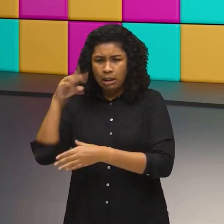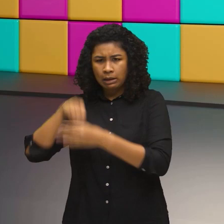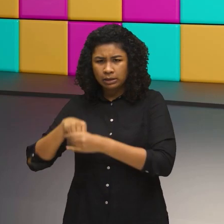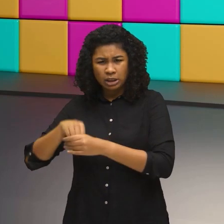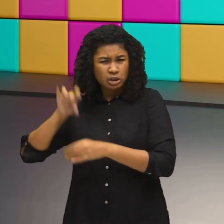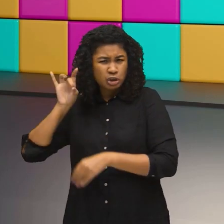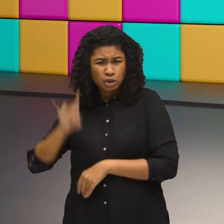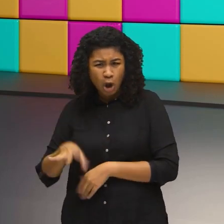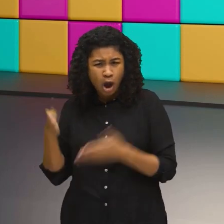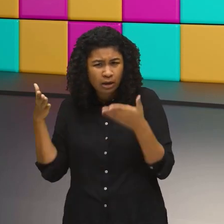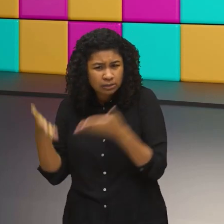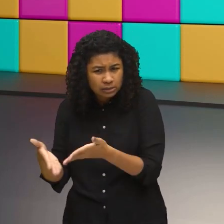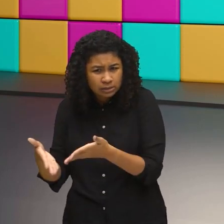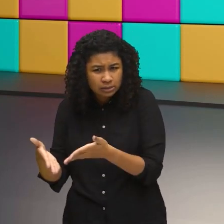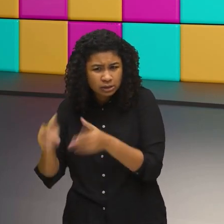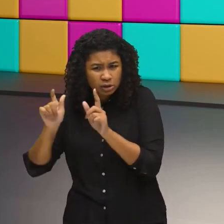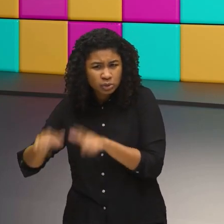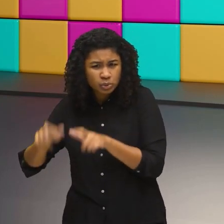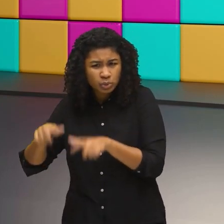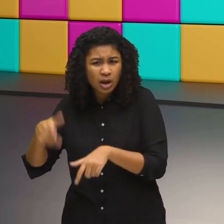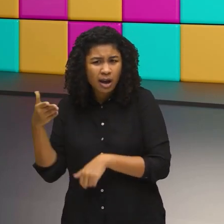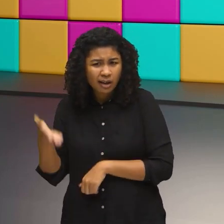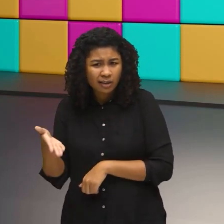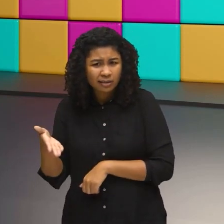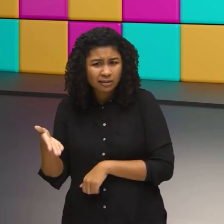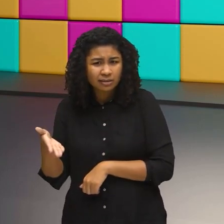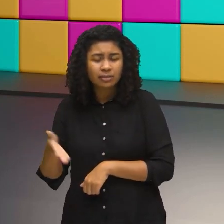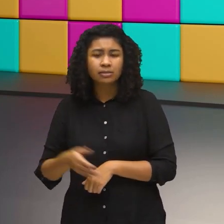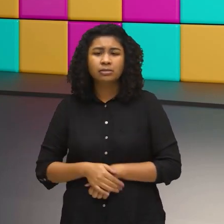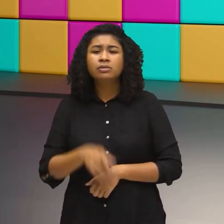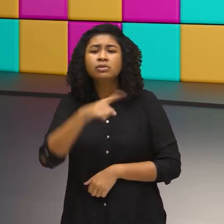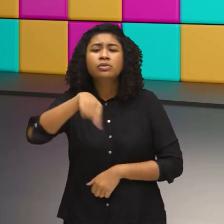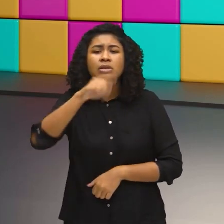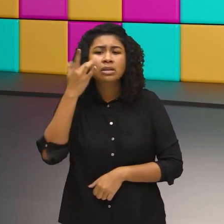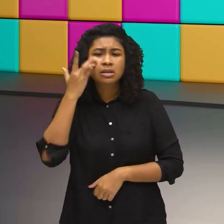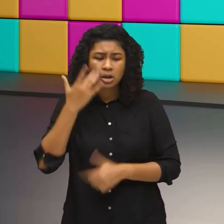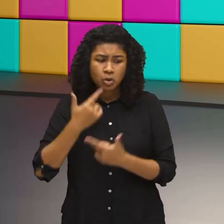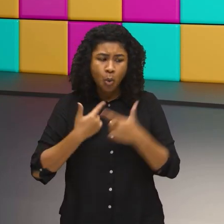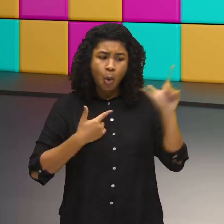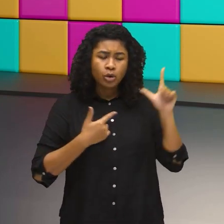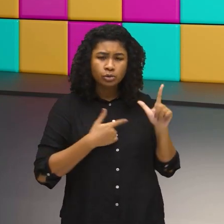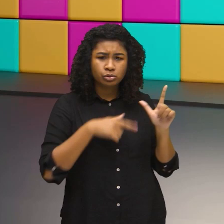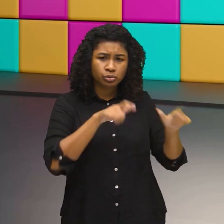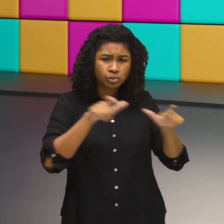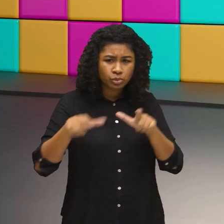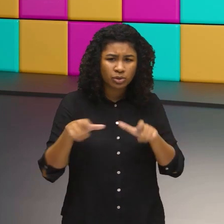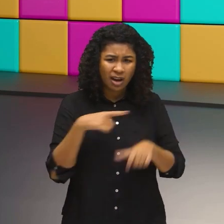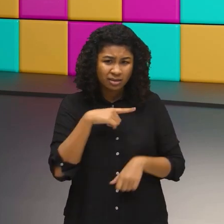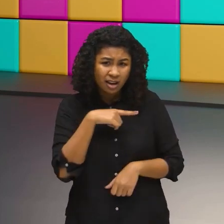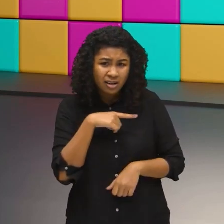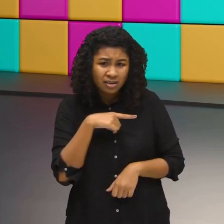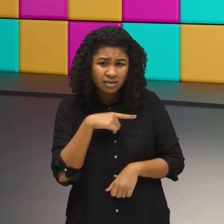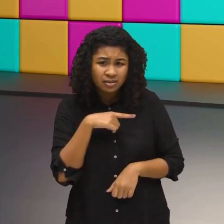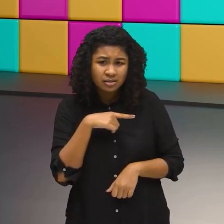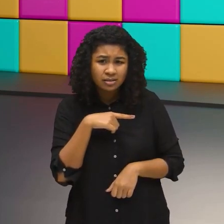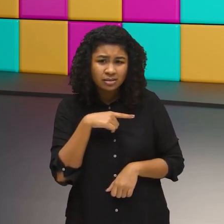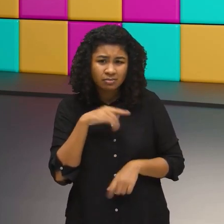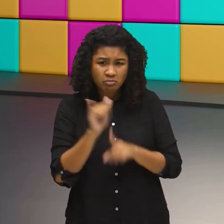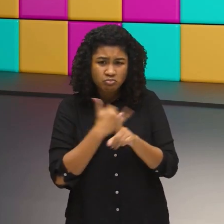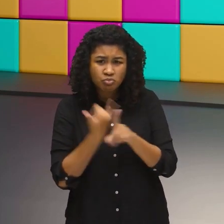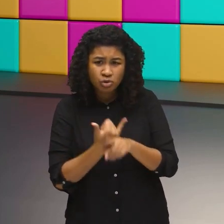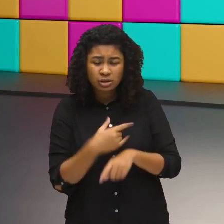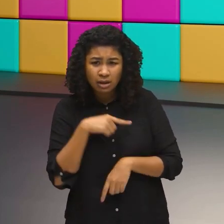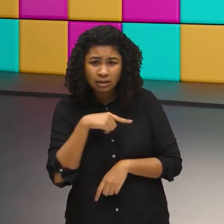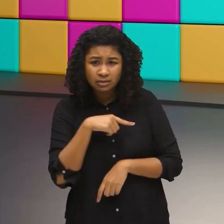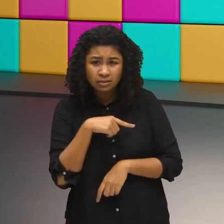que vocês acham? Tá bom? Então, assim, aí a gente vê que o bullying